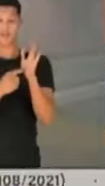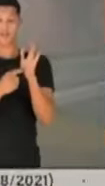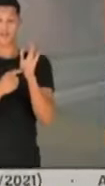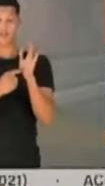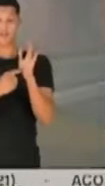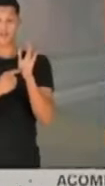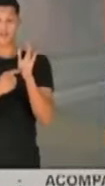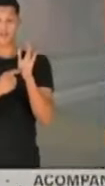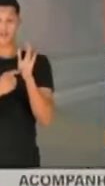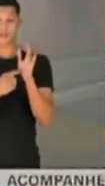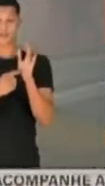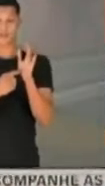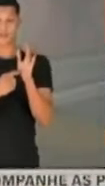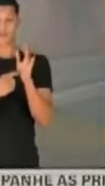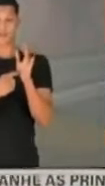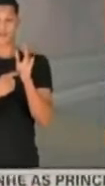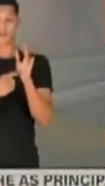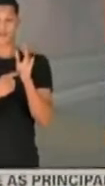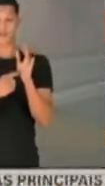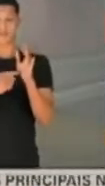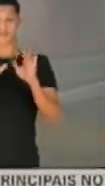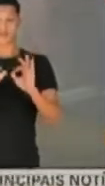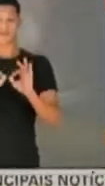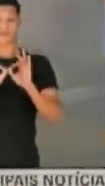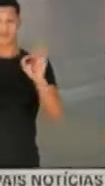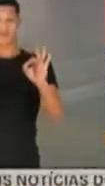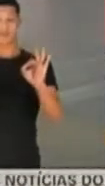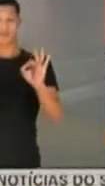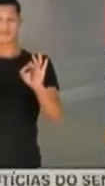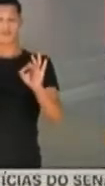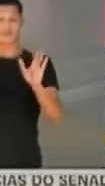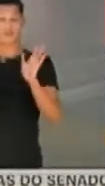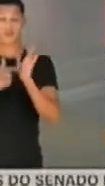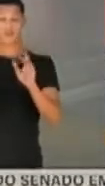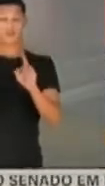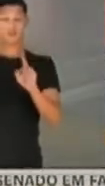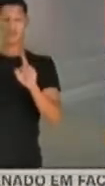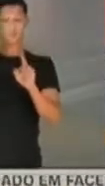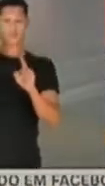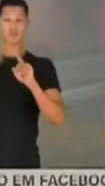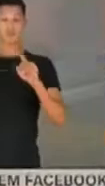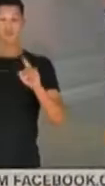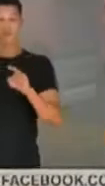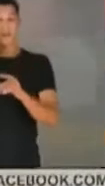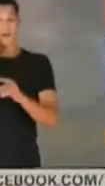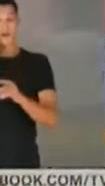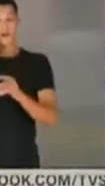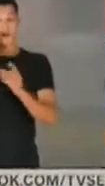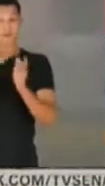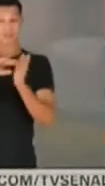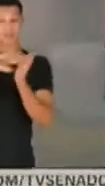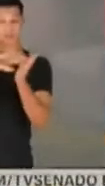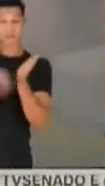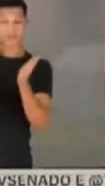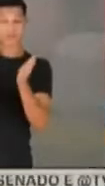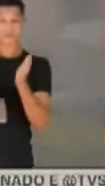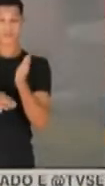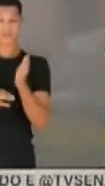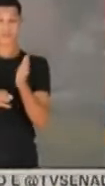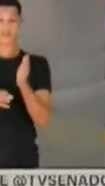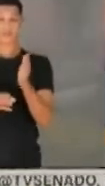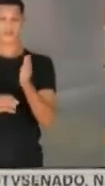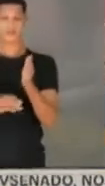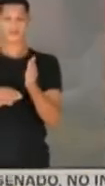que confirma a denúncia do dia anterior, mas tenta retirar